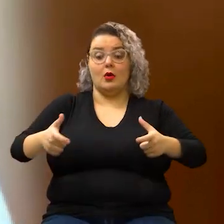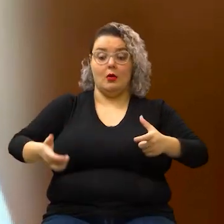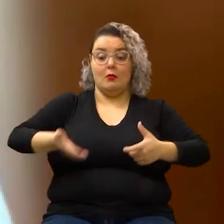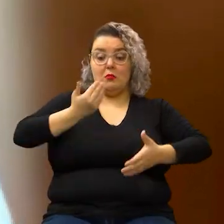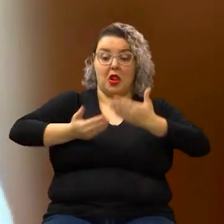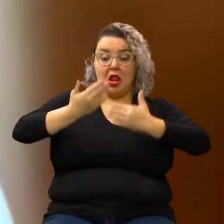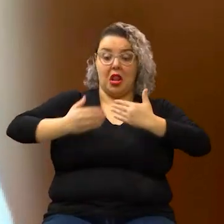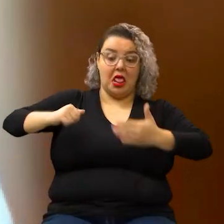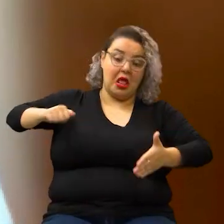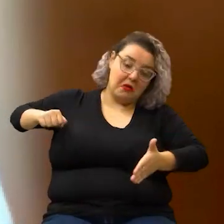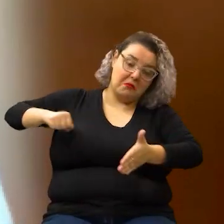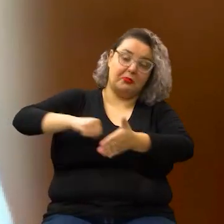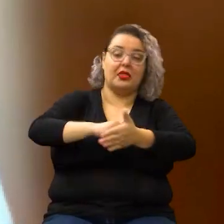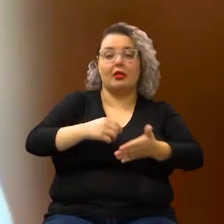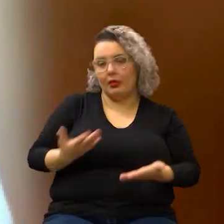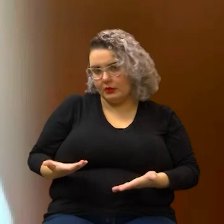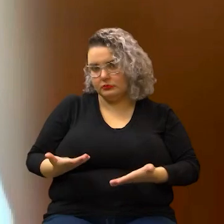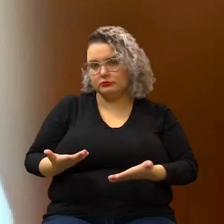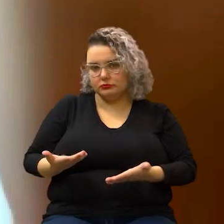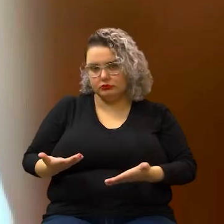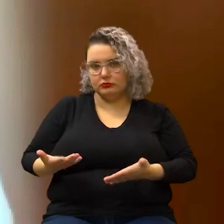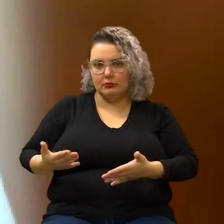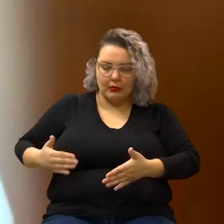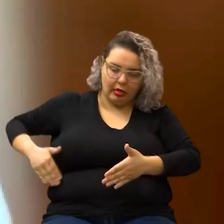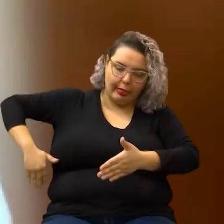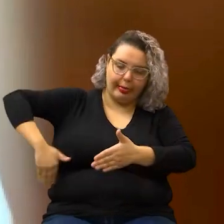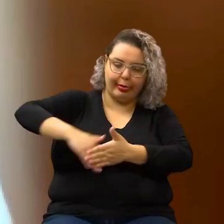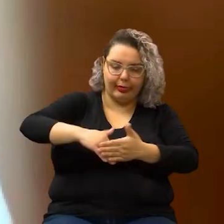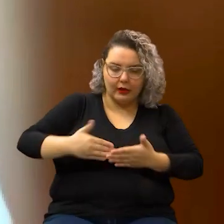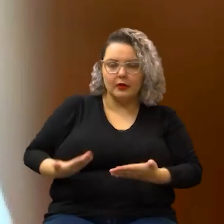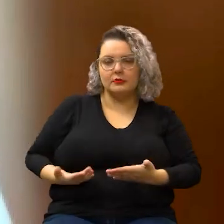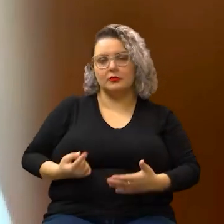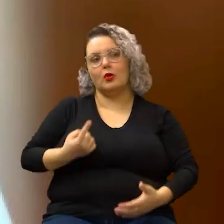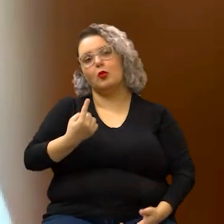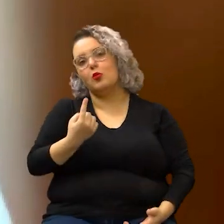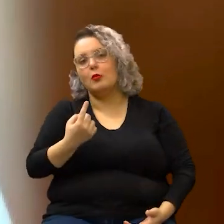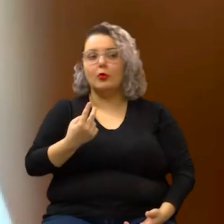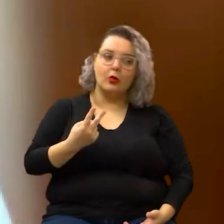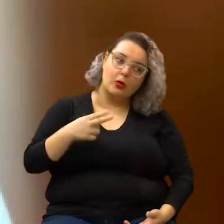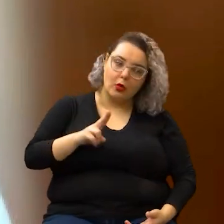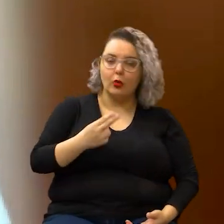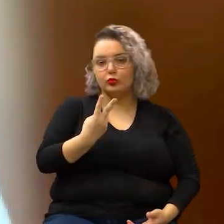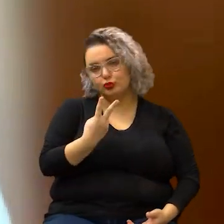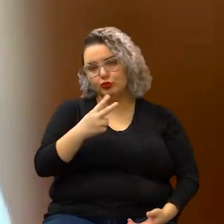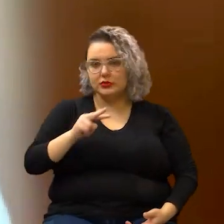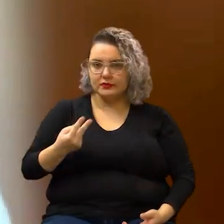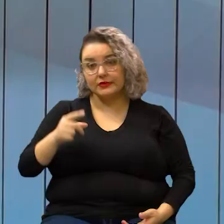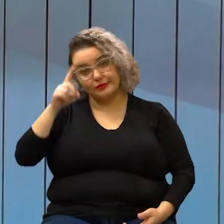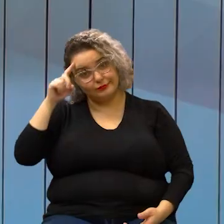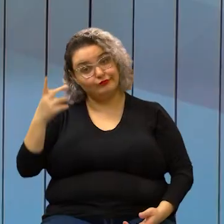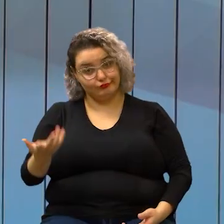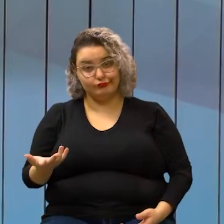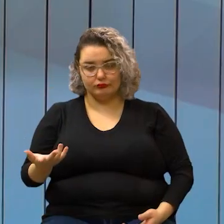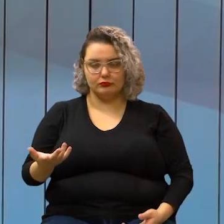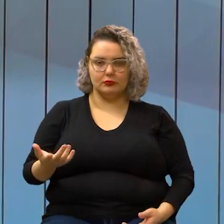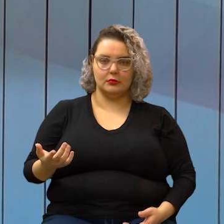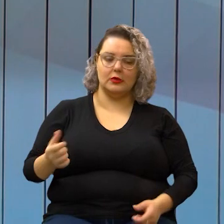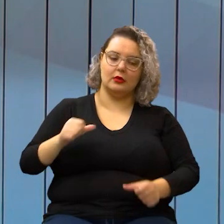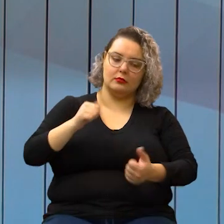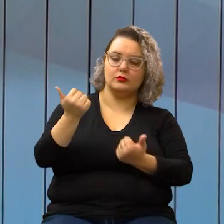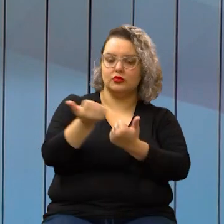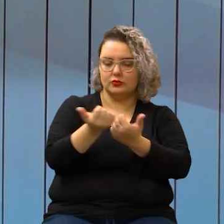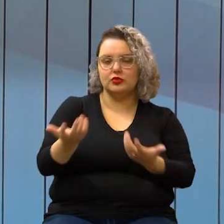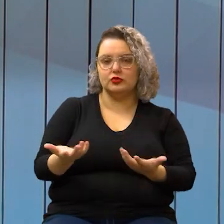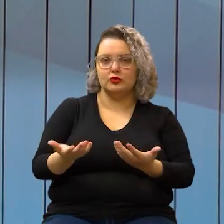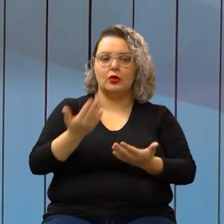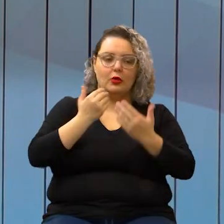do que uma muito grande e uma ou duas vezes ao dia. Certo. Agora, quando surge aí,